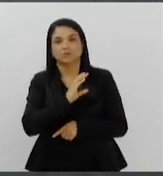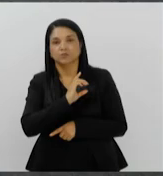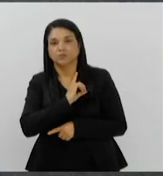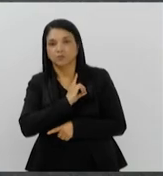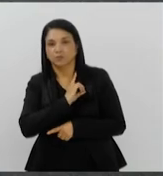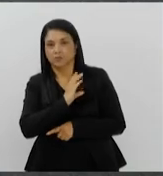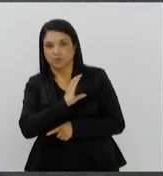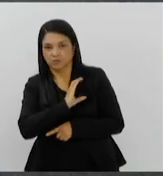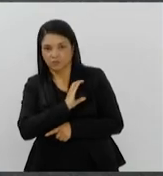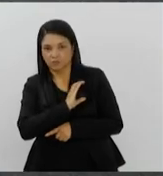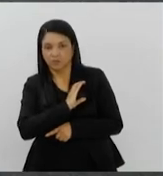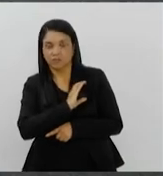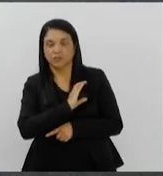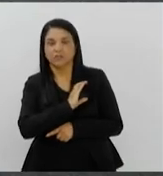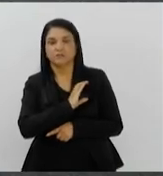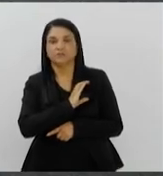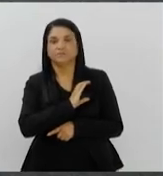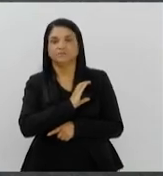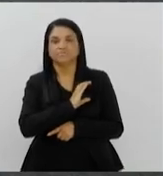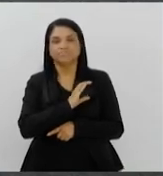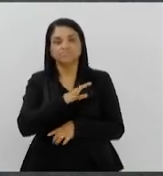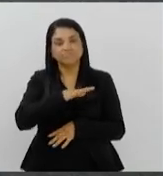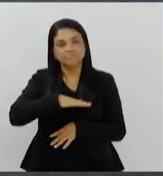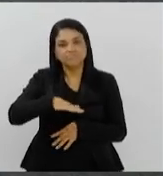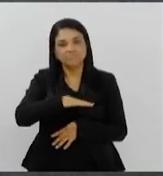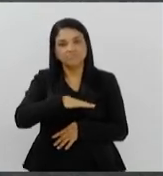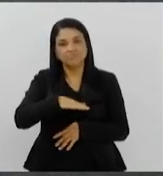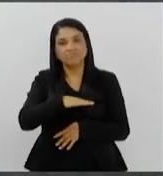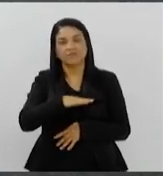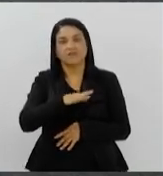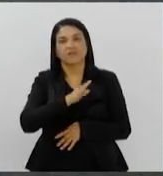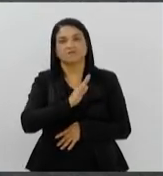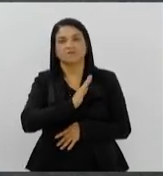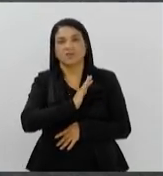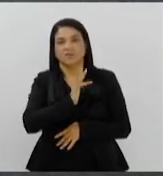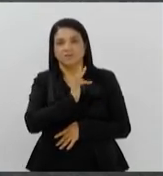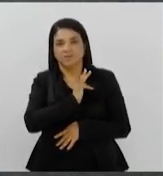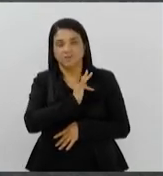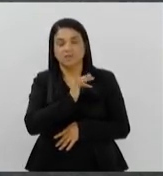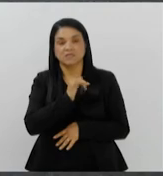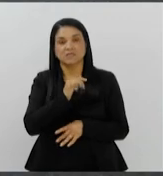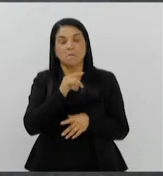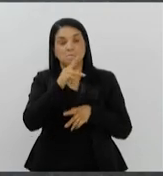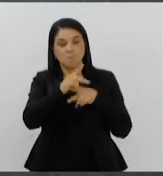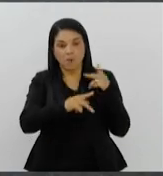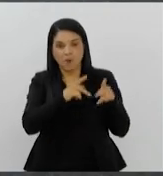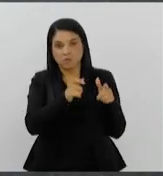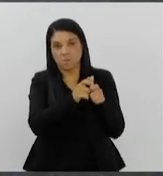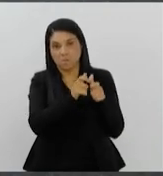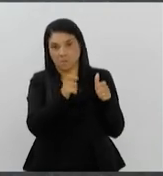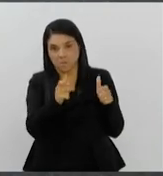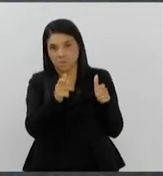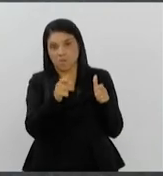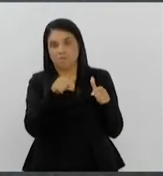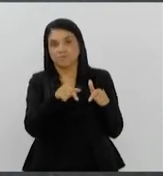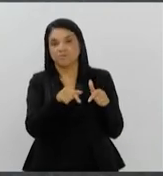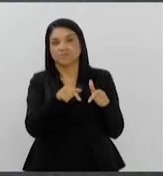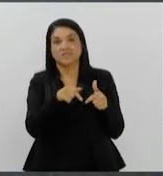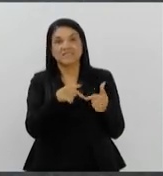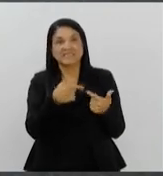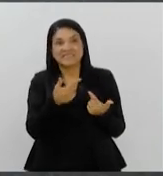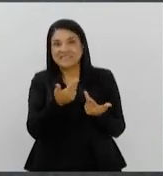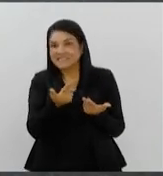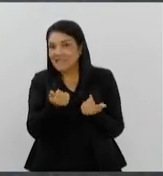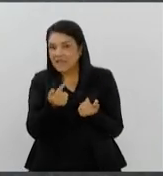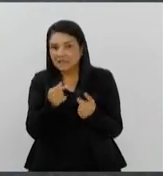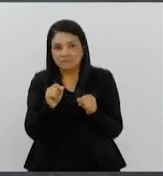Caxias, que estão aqui estabelecidos na região metropolitana, onde há uma densidade populacional enorme e que, certamente, se nada for